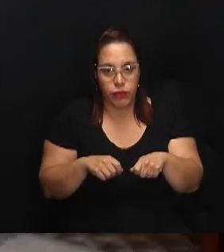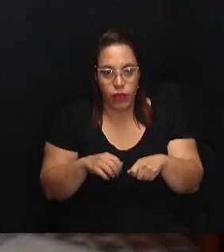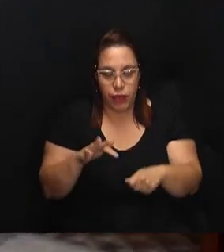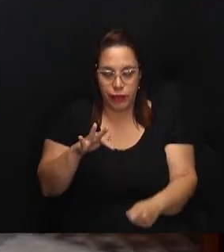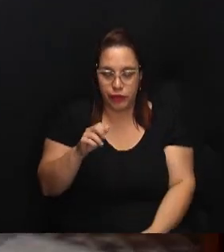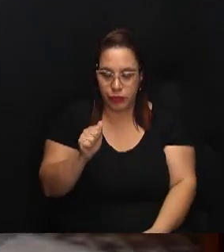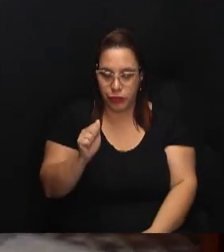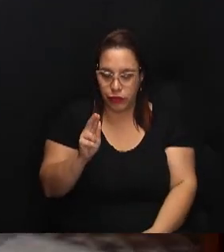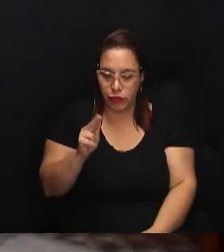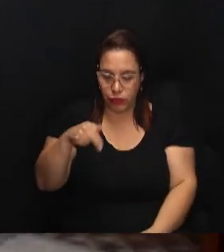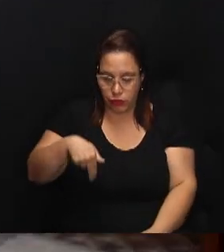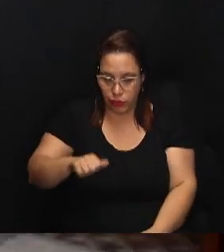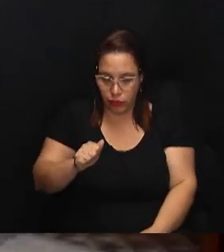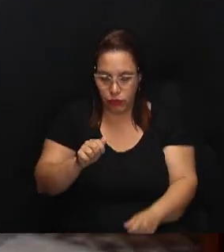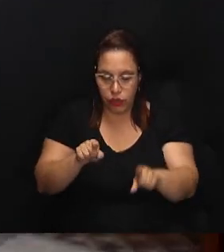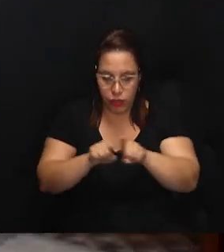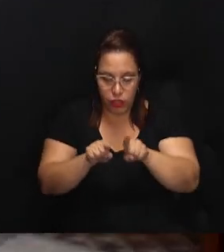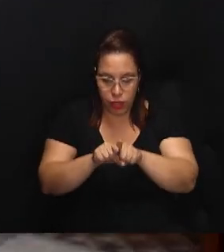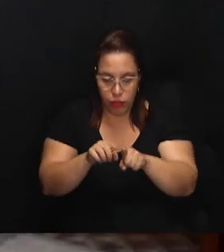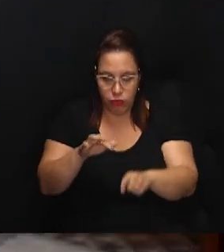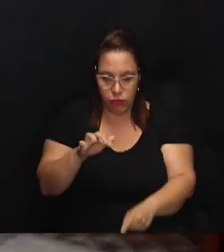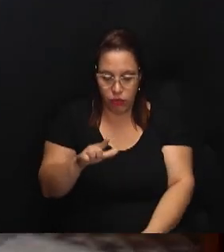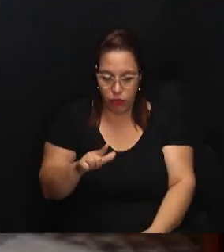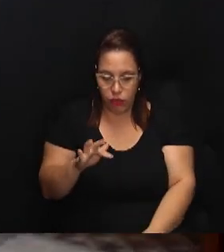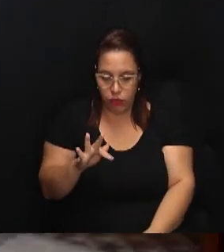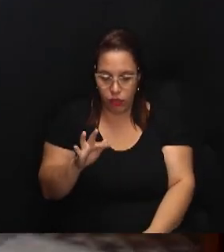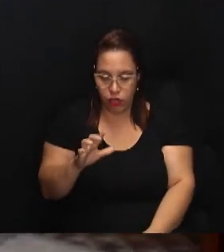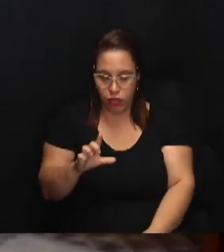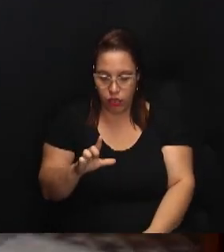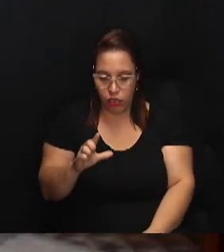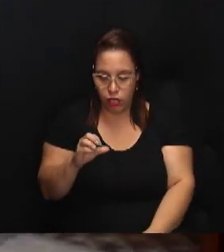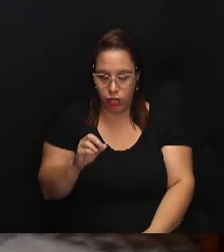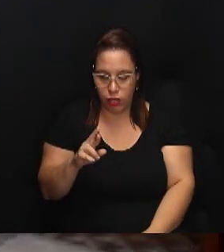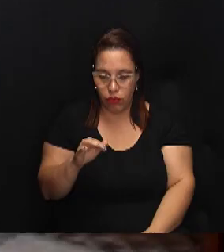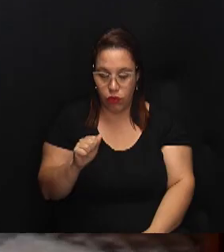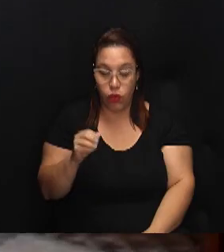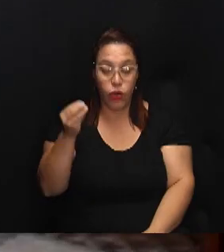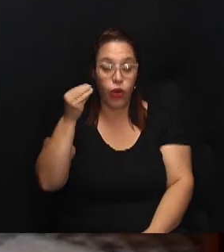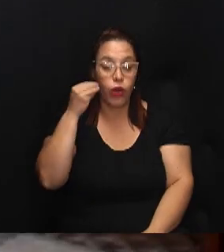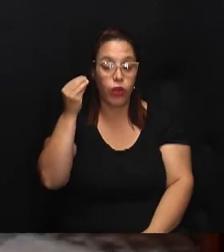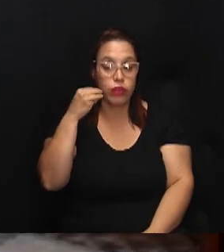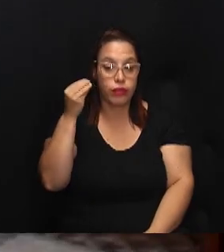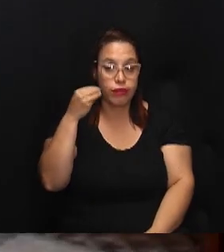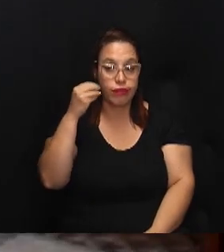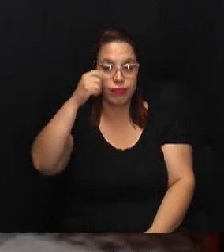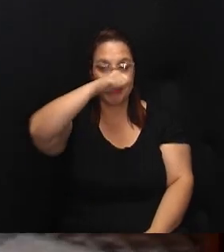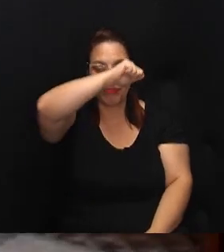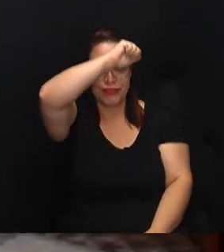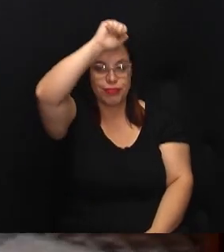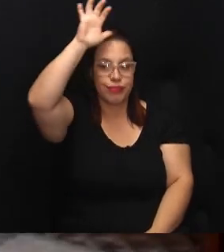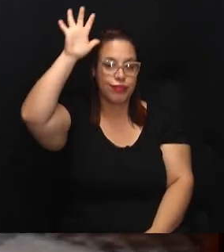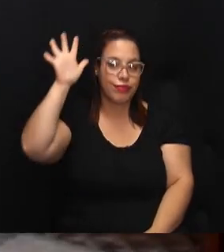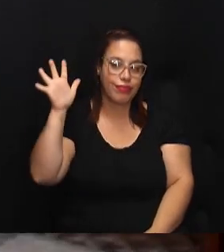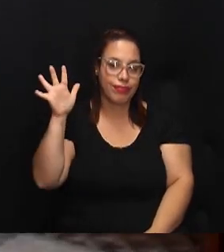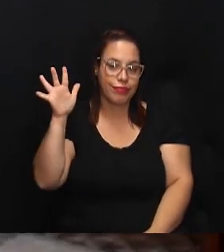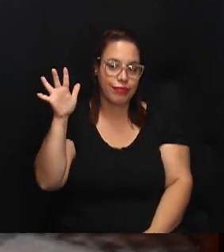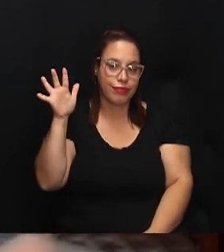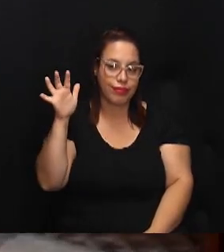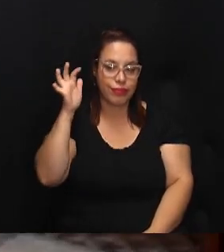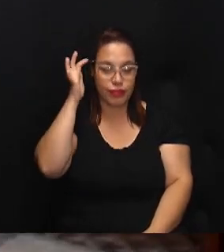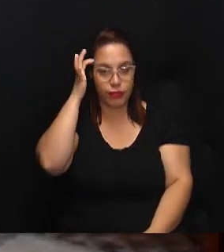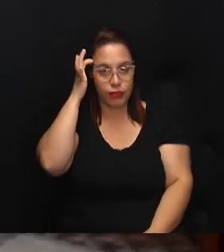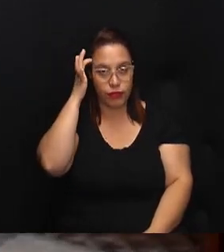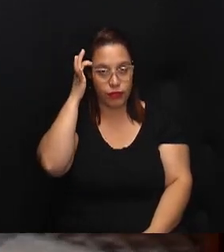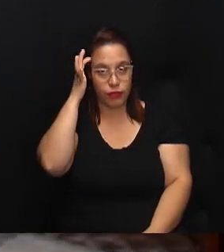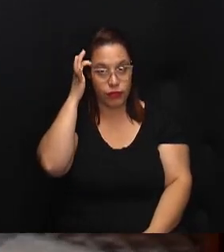sobre a fauna e a flora da Amazônia, para que na hora do teste a gente conseguisse